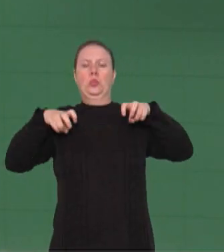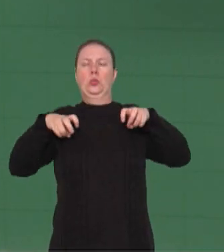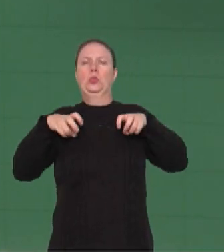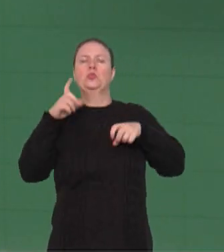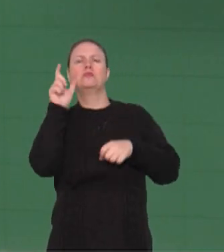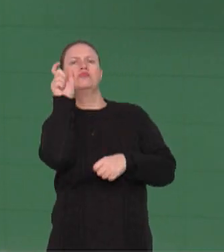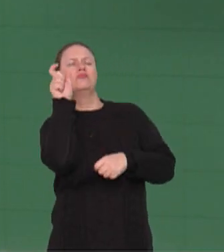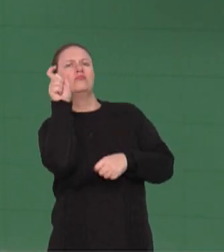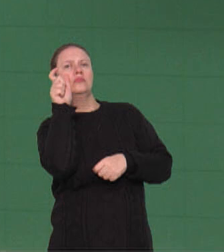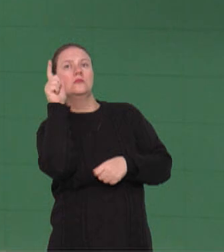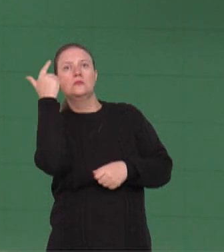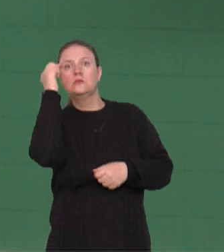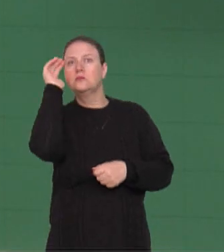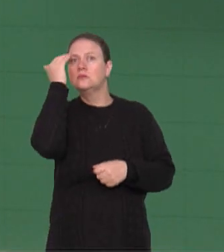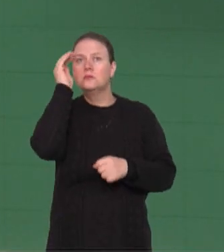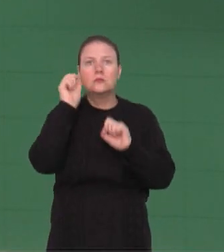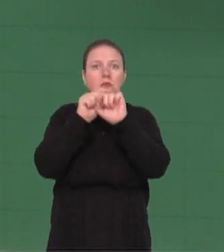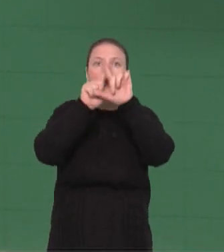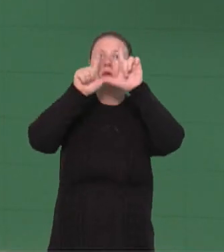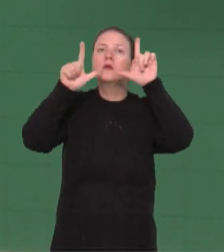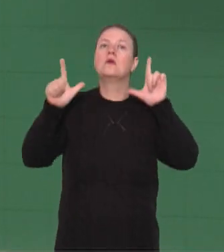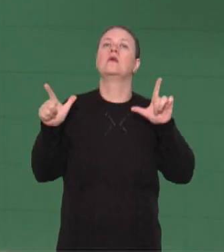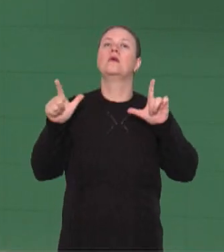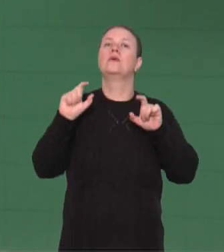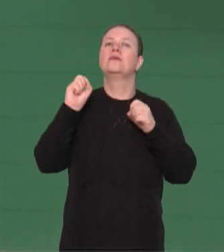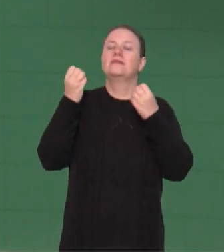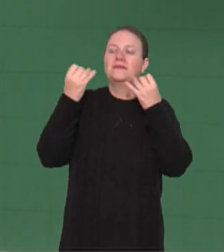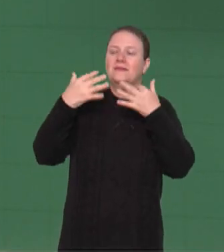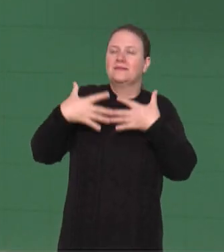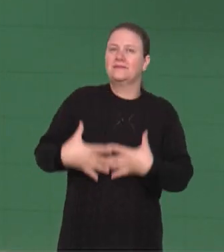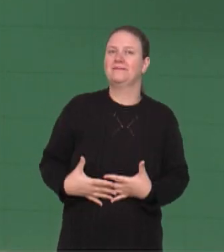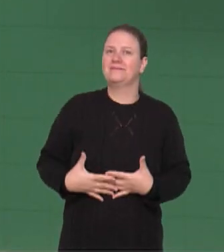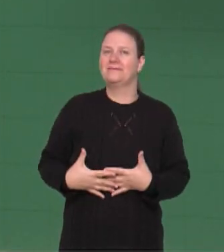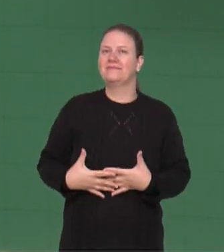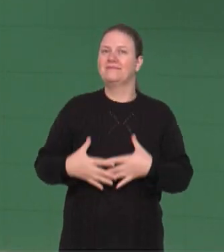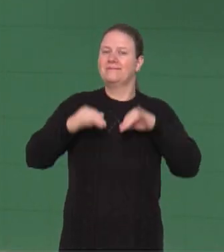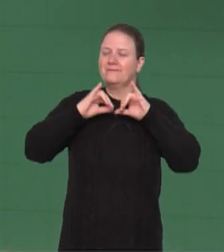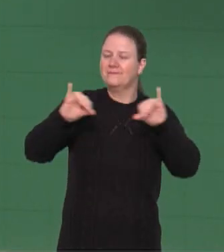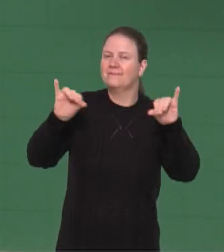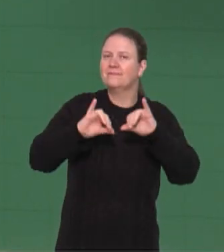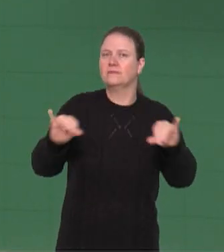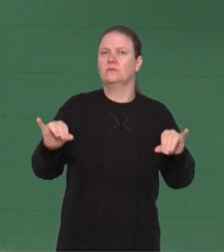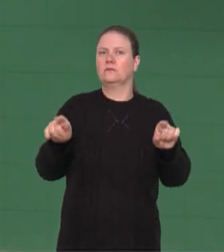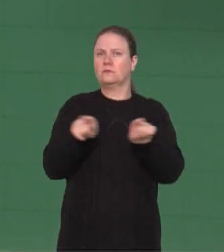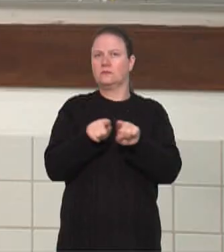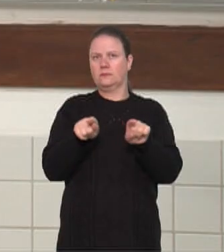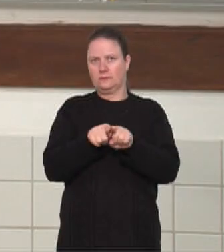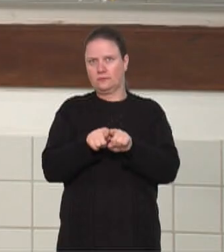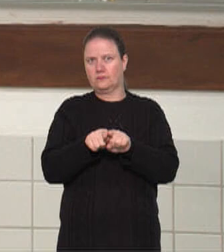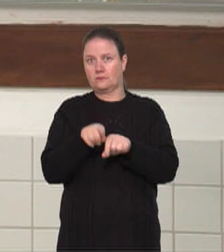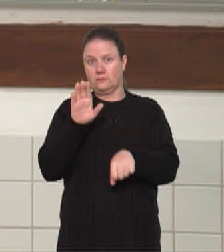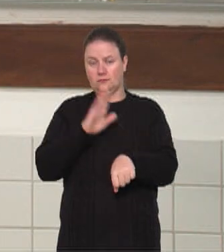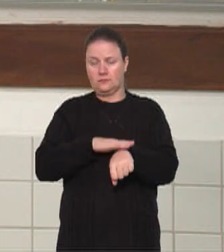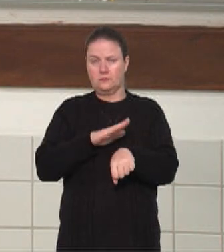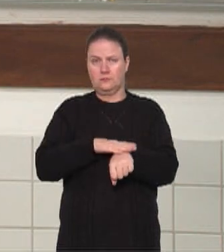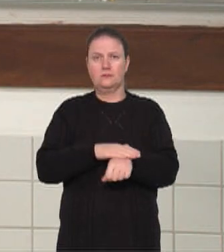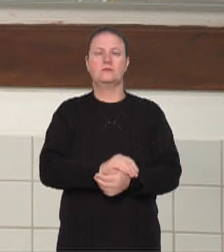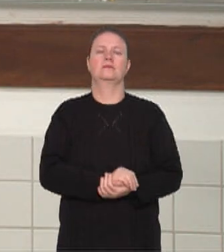consiga compreender, né, o que está sendo falado, o que está sendo passado de mensagem ali naquela cena.